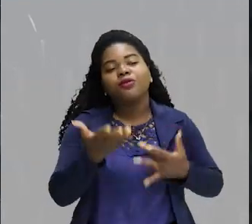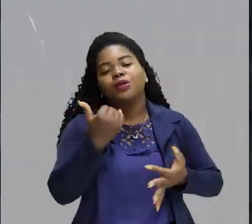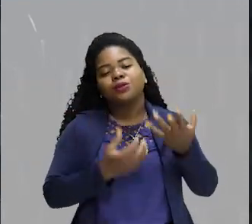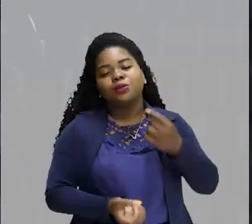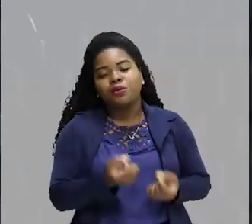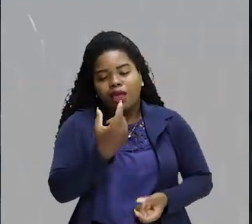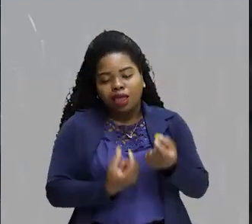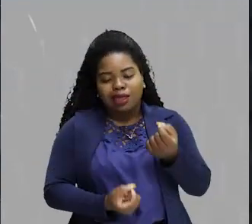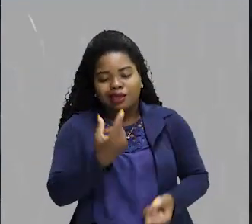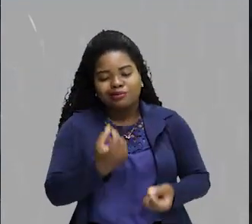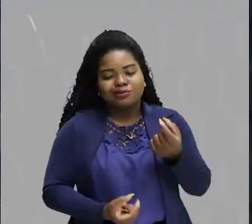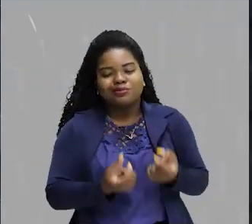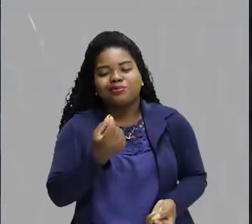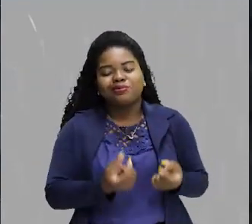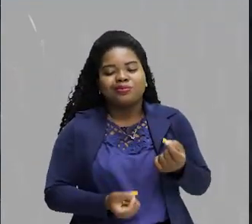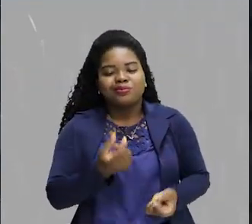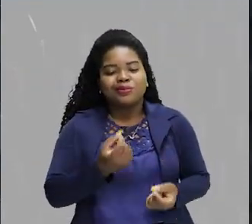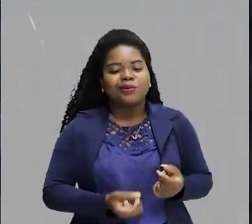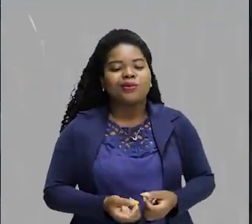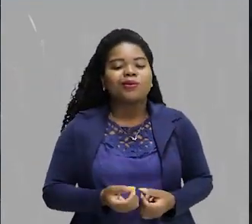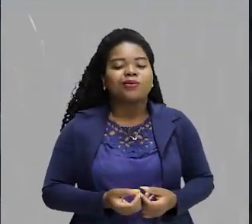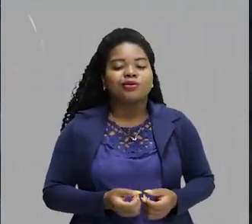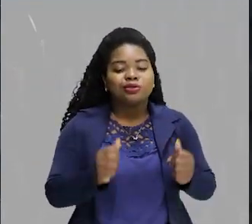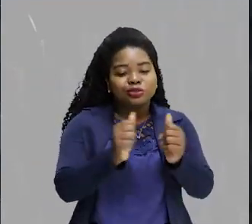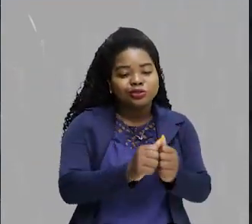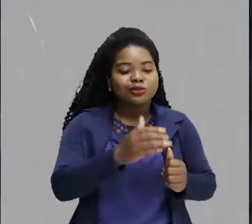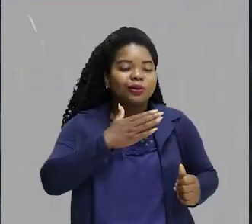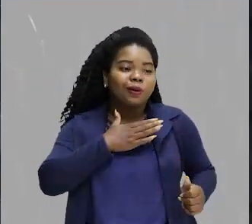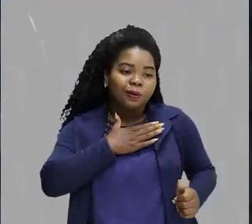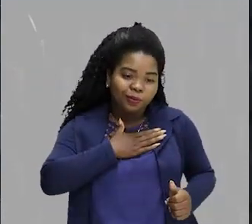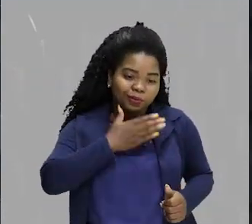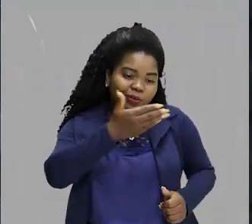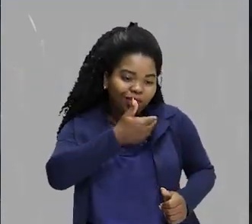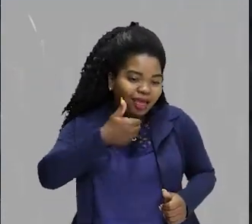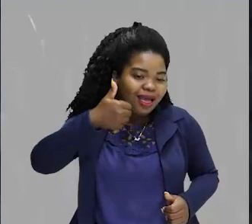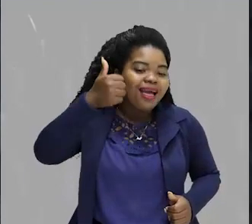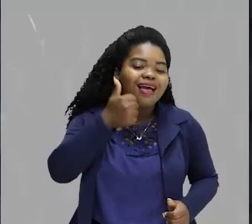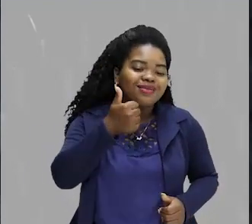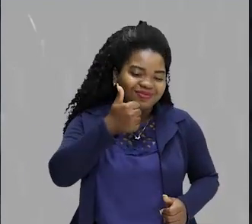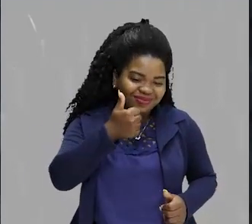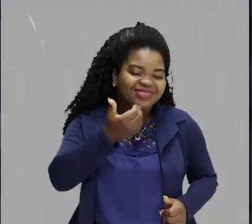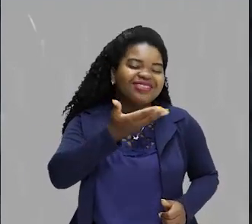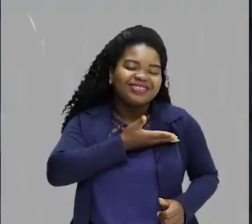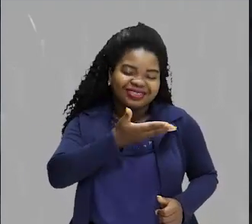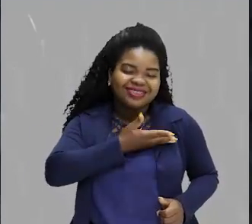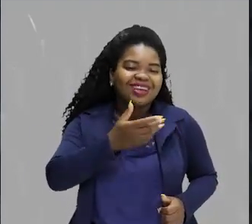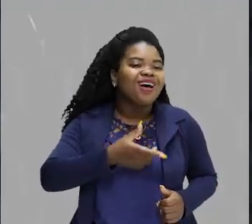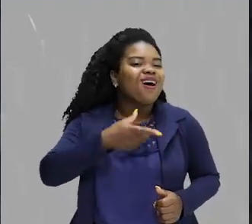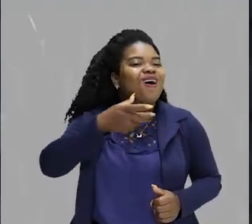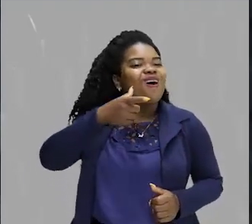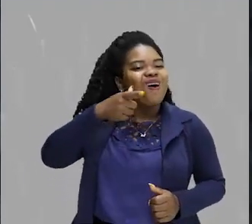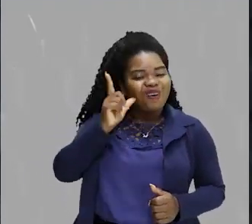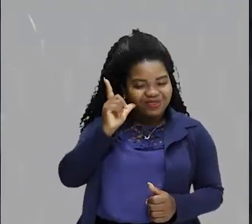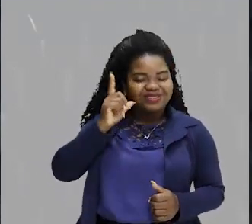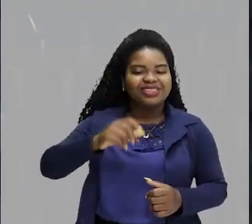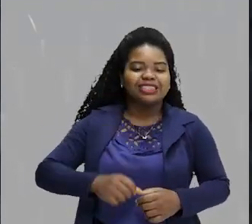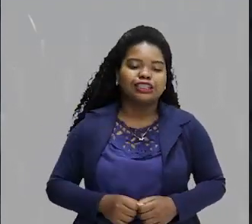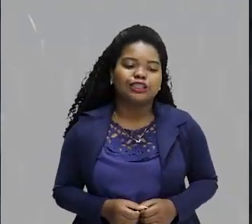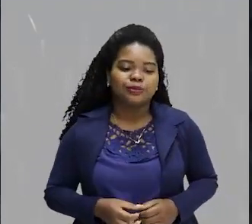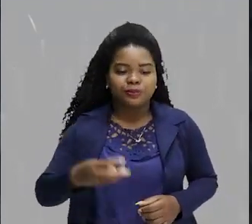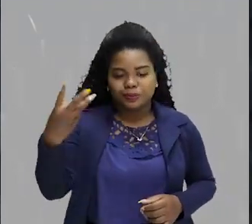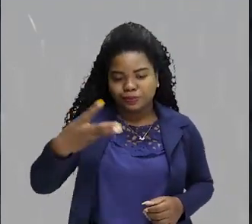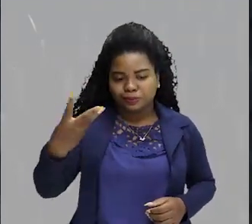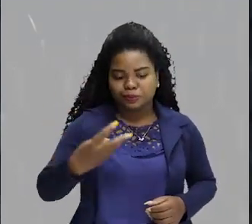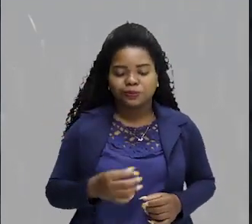pipoca com o meu melhor amigo, minha melhor amiga, ontem. The taxi stopped a few